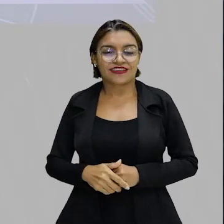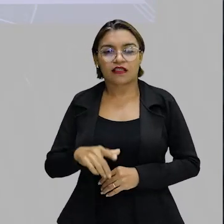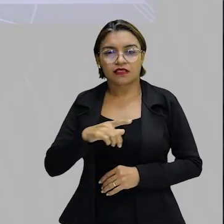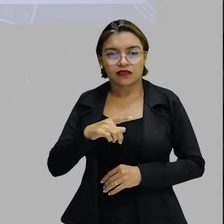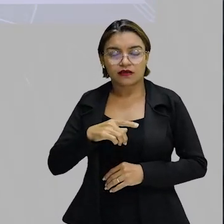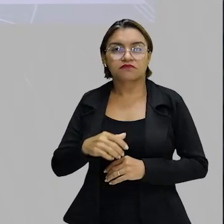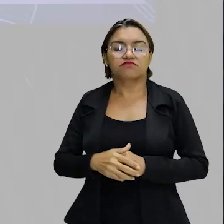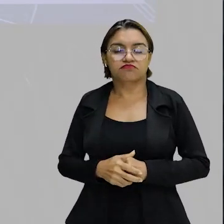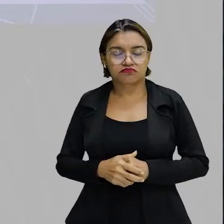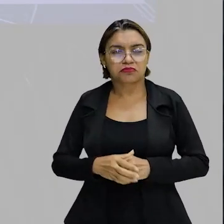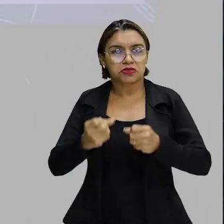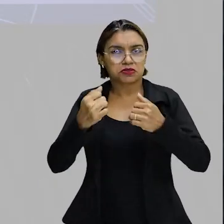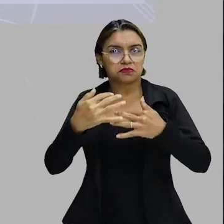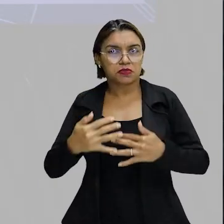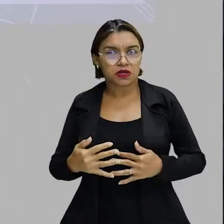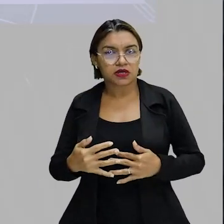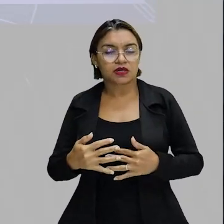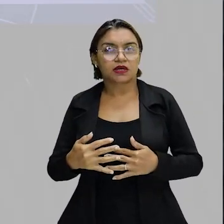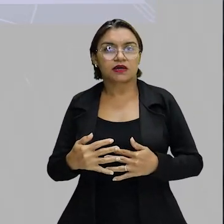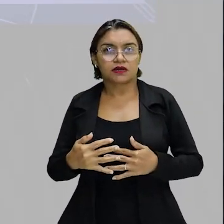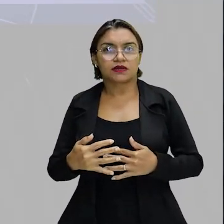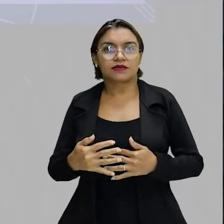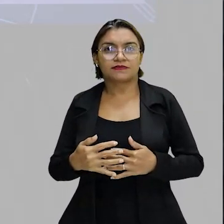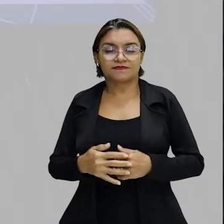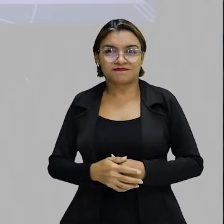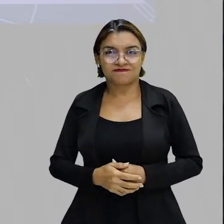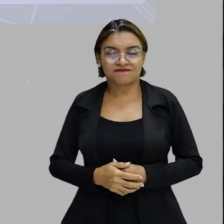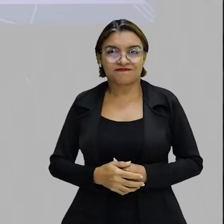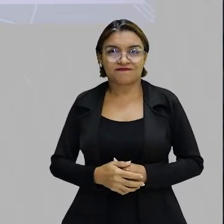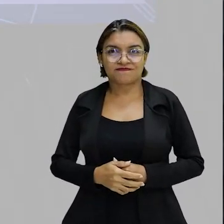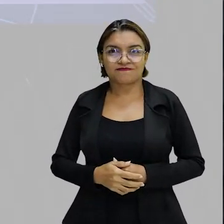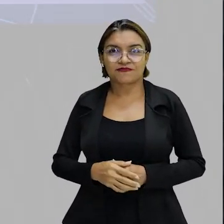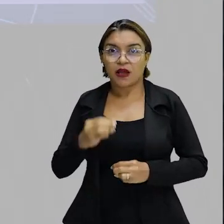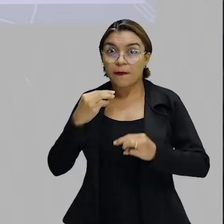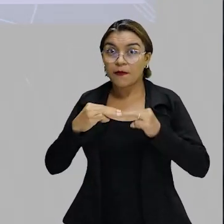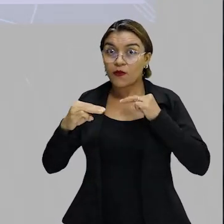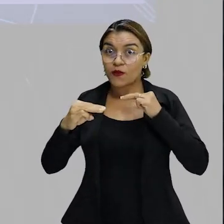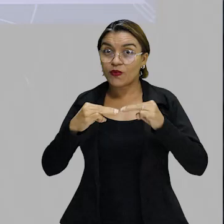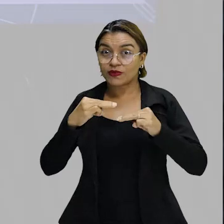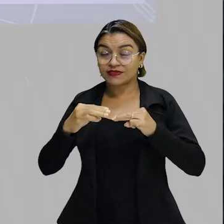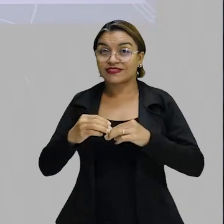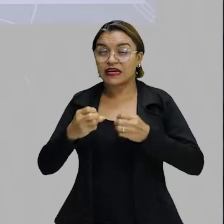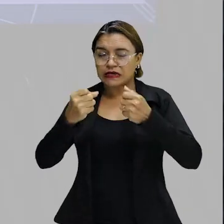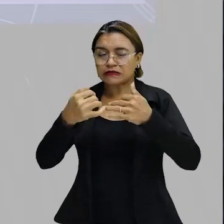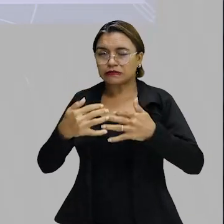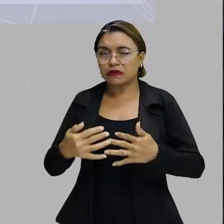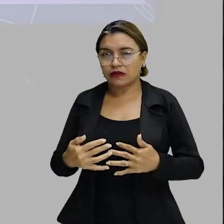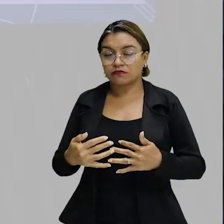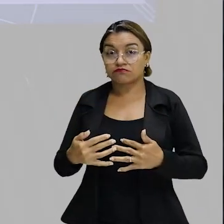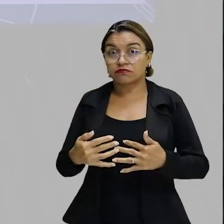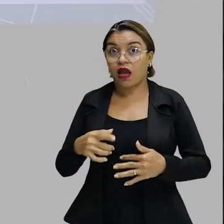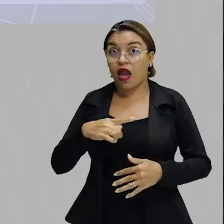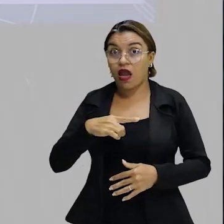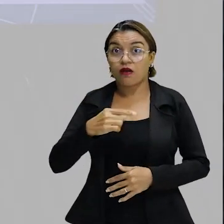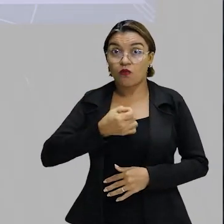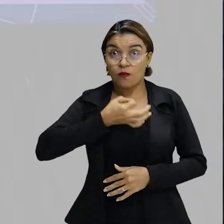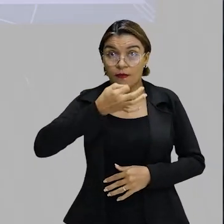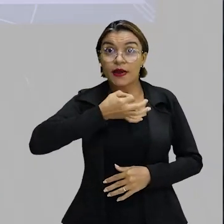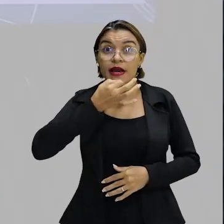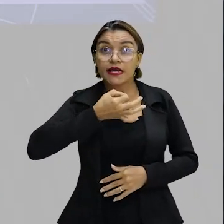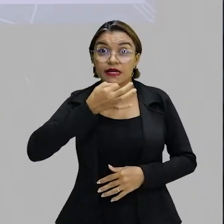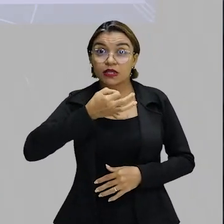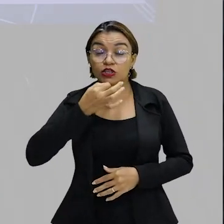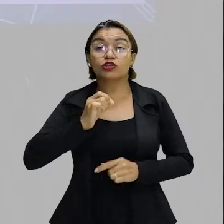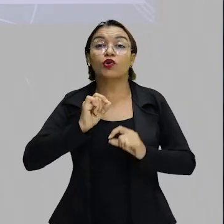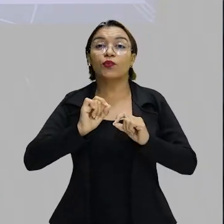além de trabalhar como empacotadeira nas Casas Bahia. Então, uma crítica